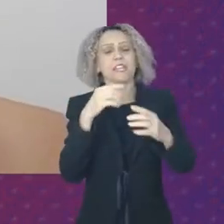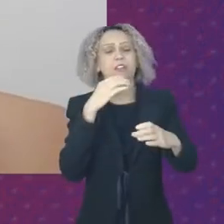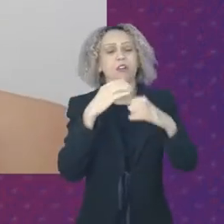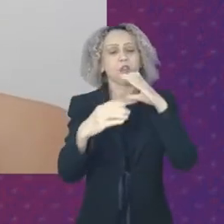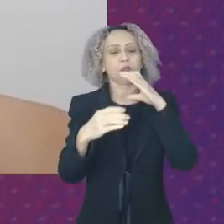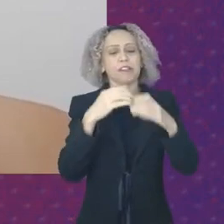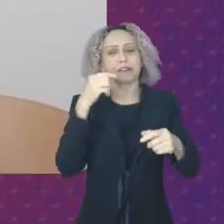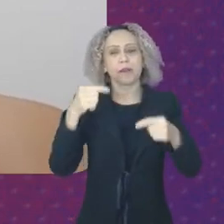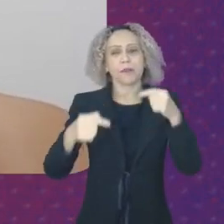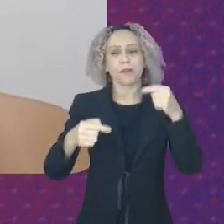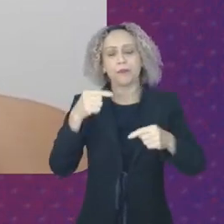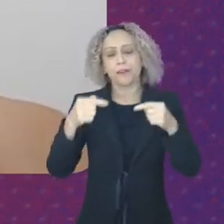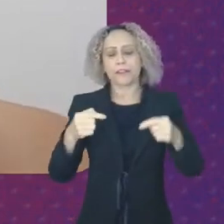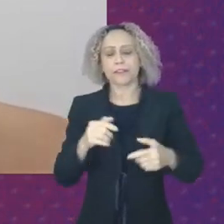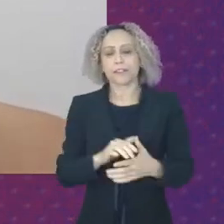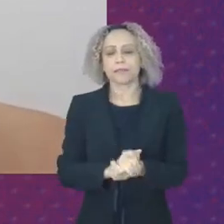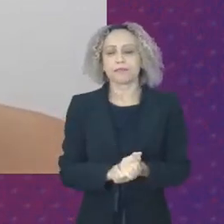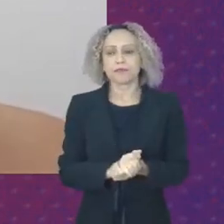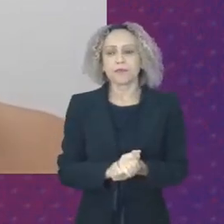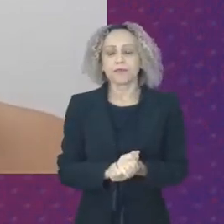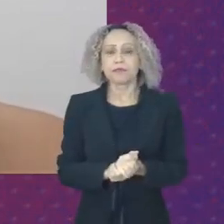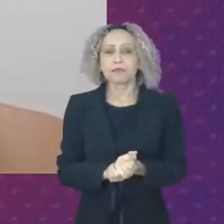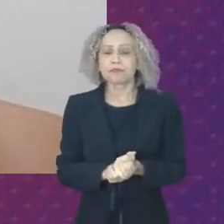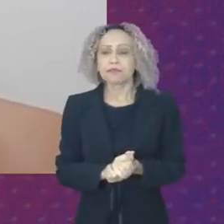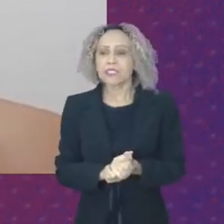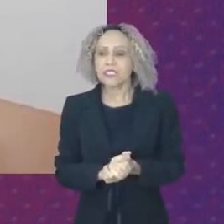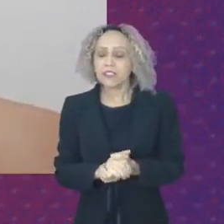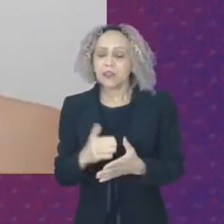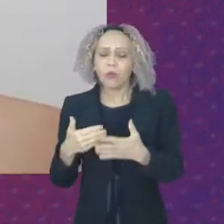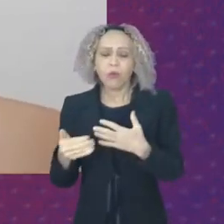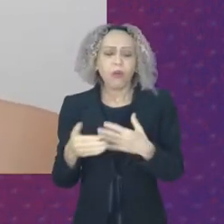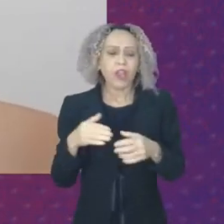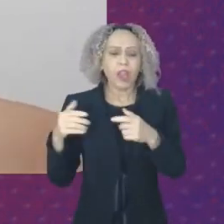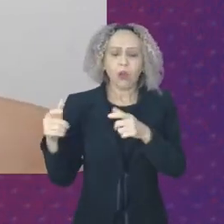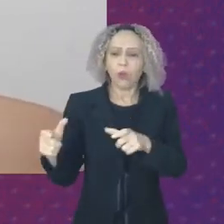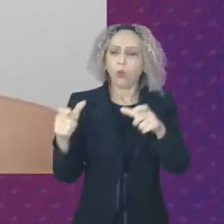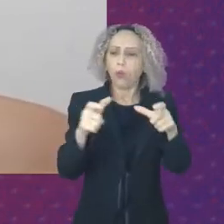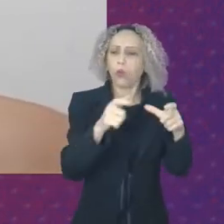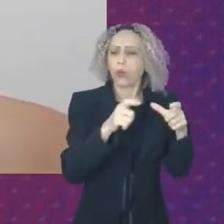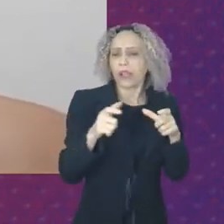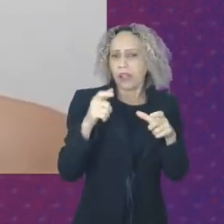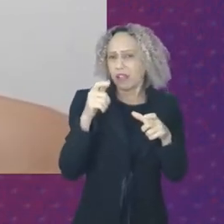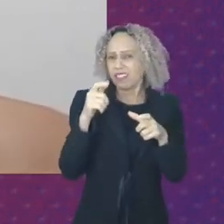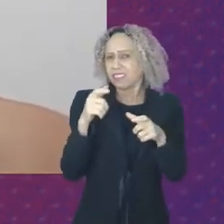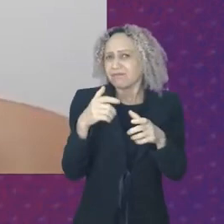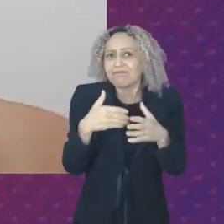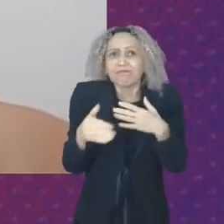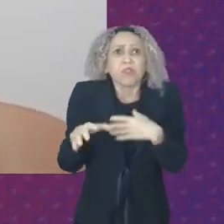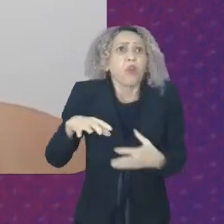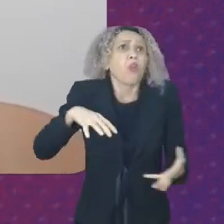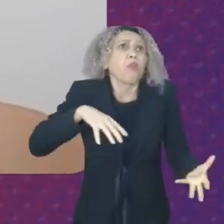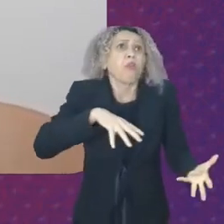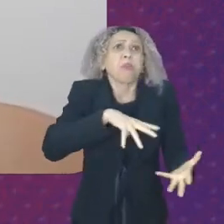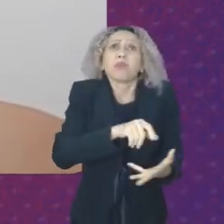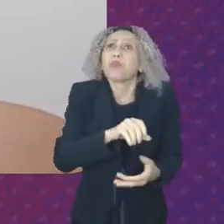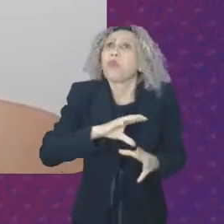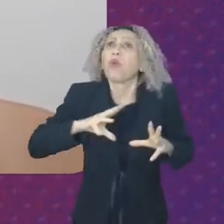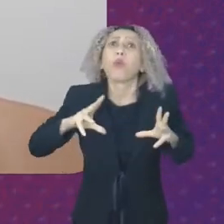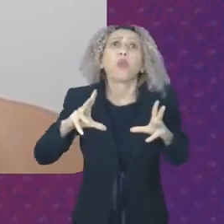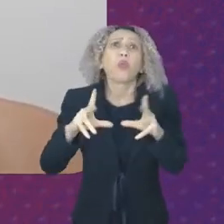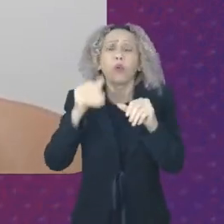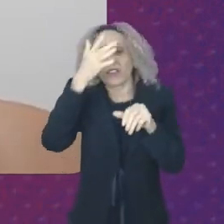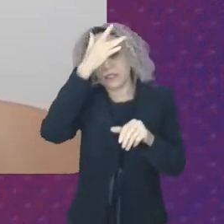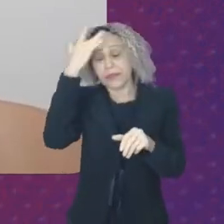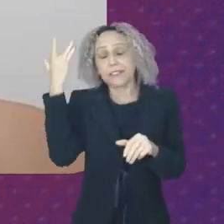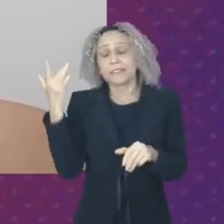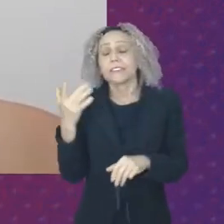pessoas hoje, né, em qualquer lugar do mundo, querem ser cuidadas, querem receber o mínimo de